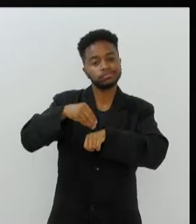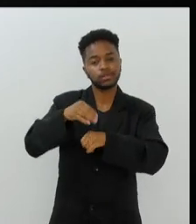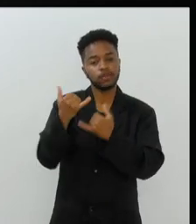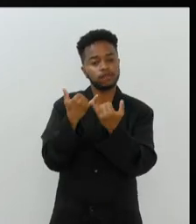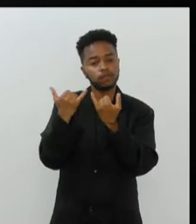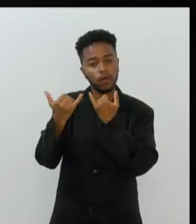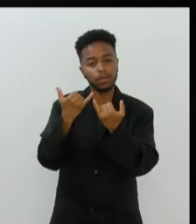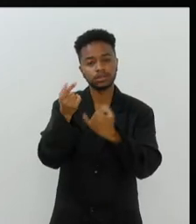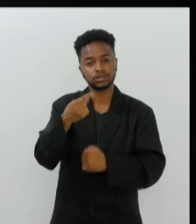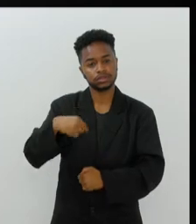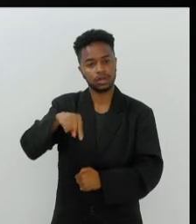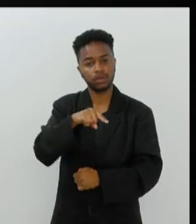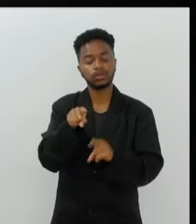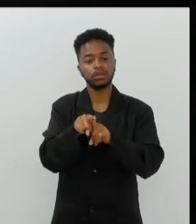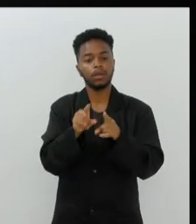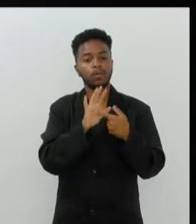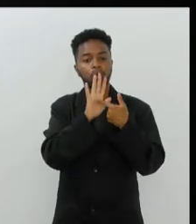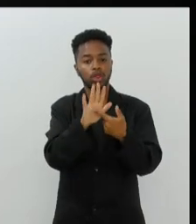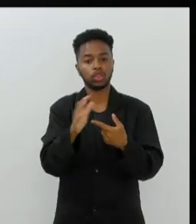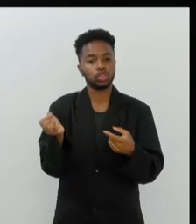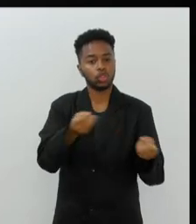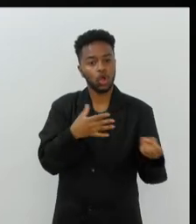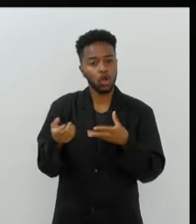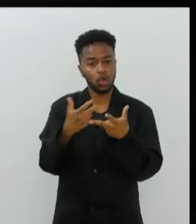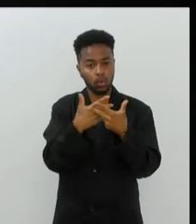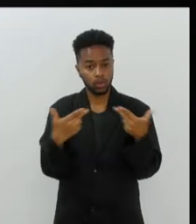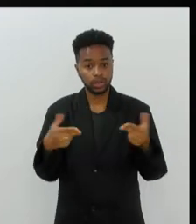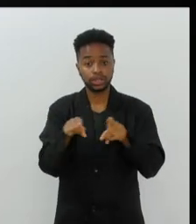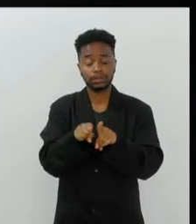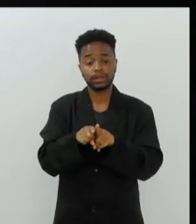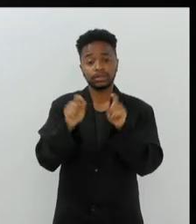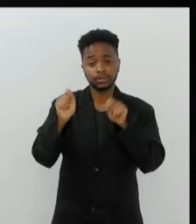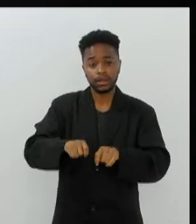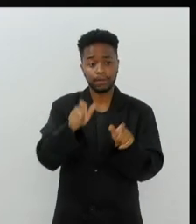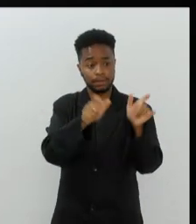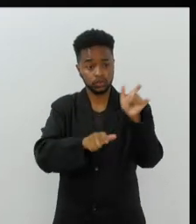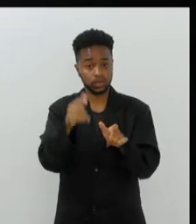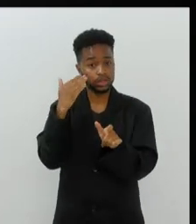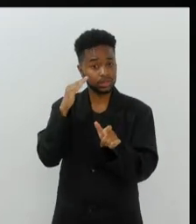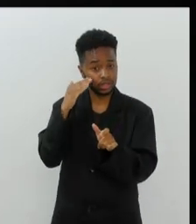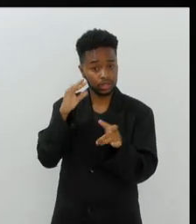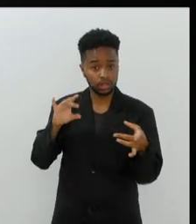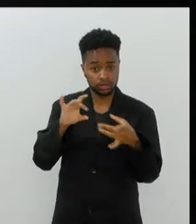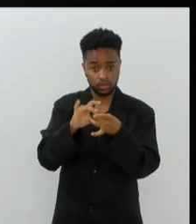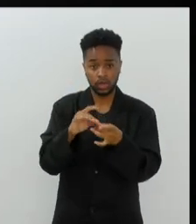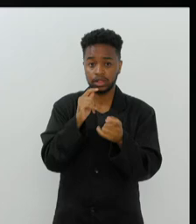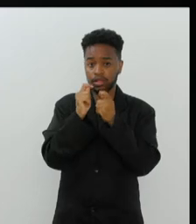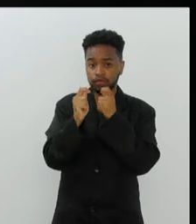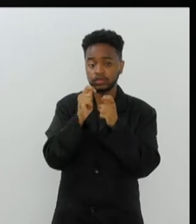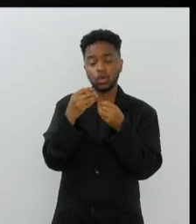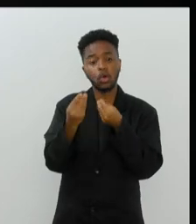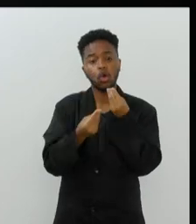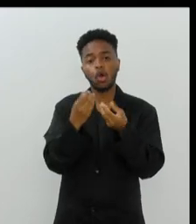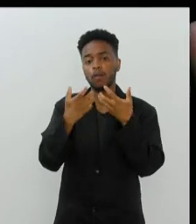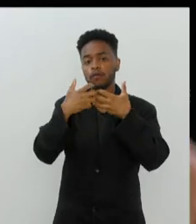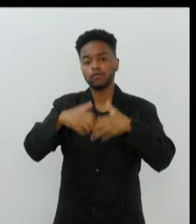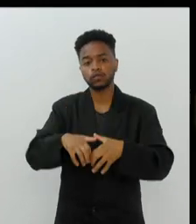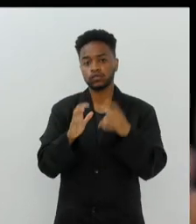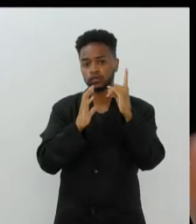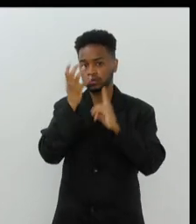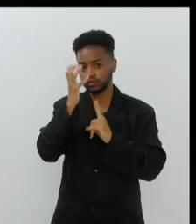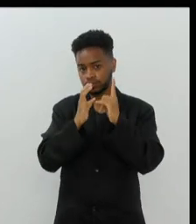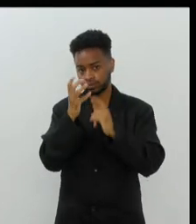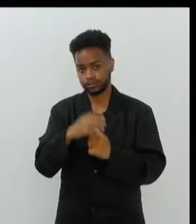Alerj é justamente esse, de informar, de trazer as novidades, né, para as pessoas entenderem, através das entrevistas, como